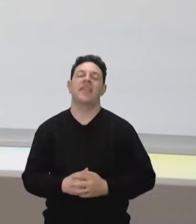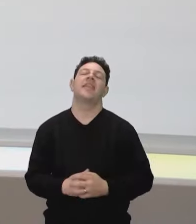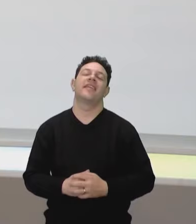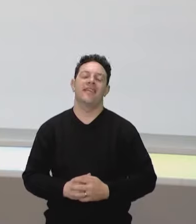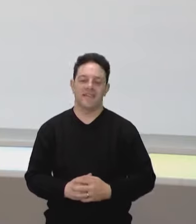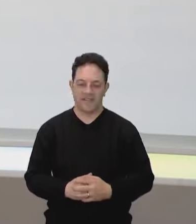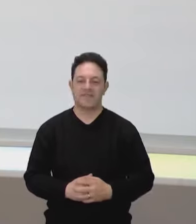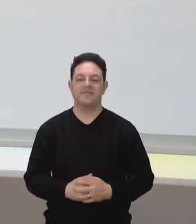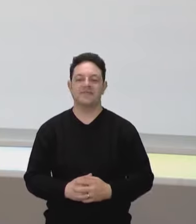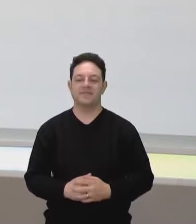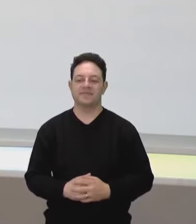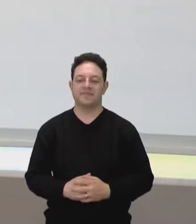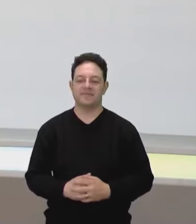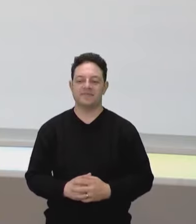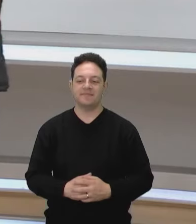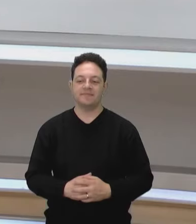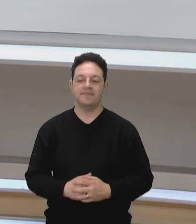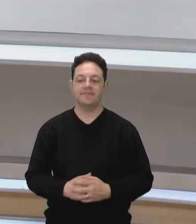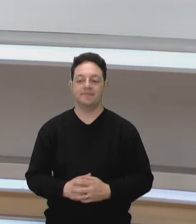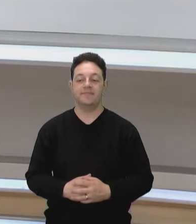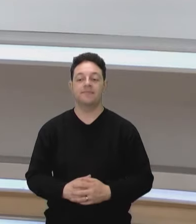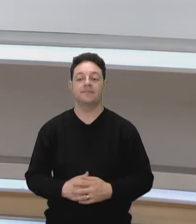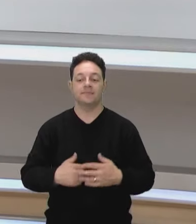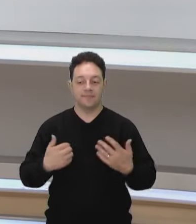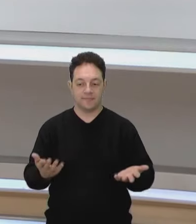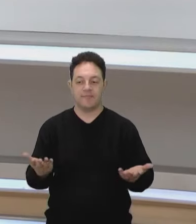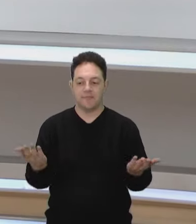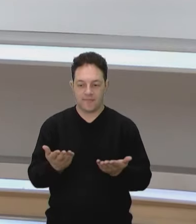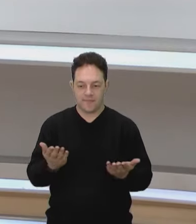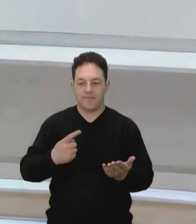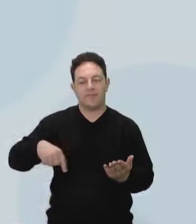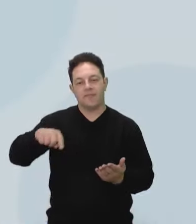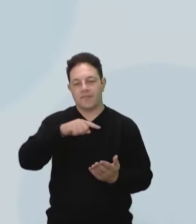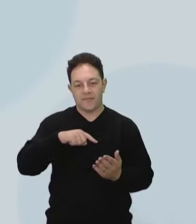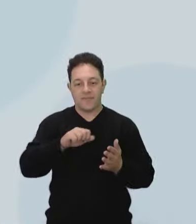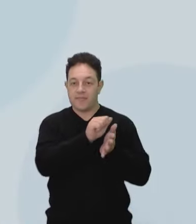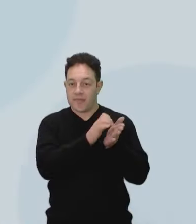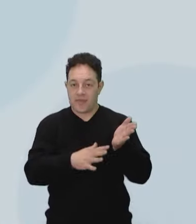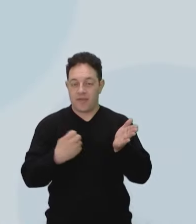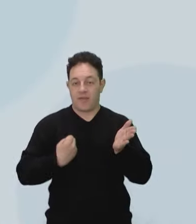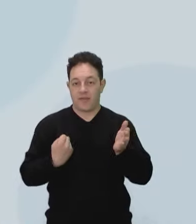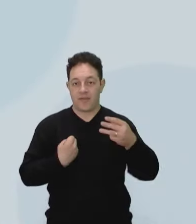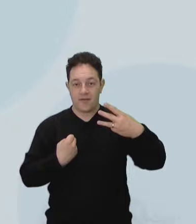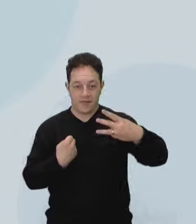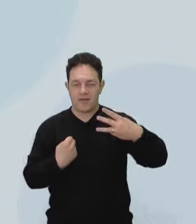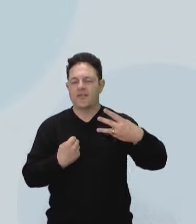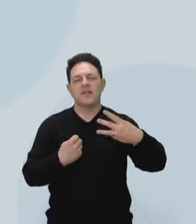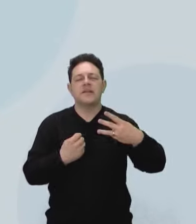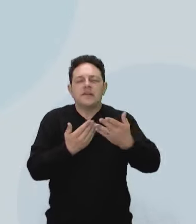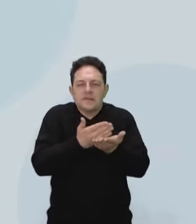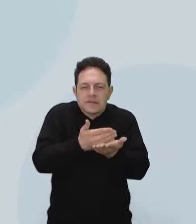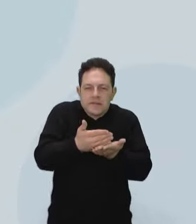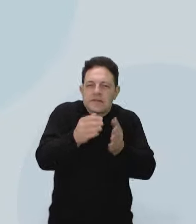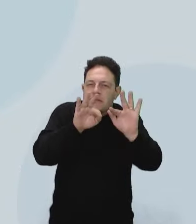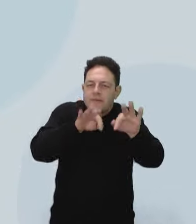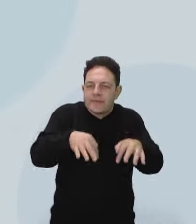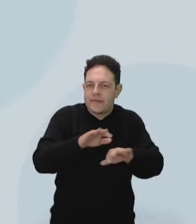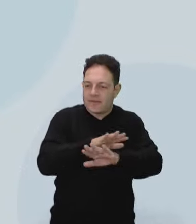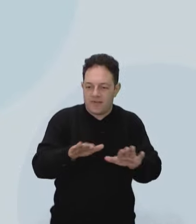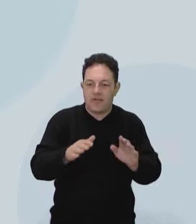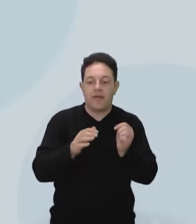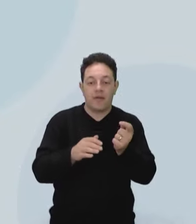Educação Financeira Sustentável. Então, nós estamos na atividade 3, terminando a introdução, então nós estamos aí no fim da